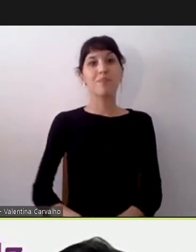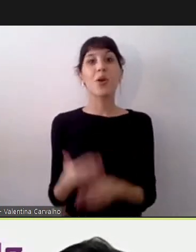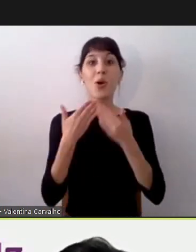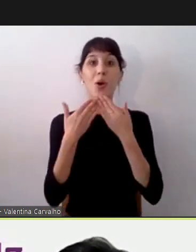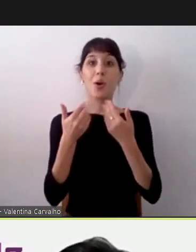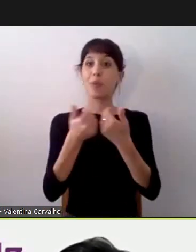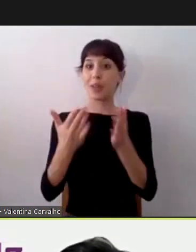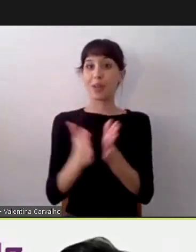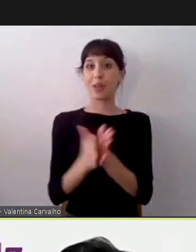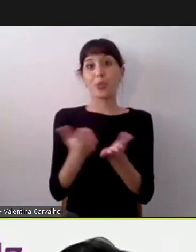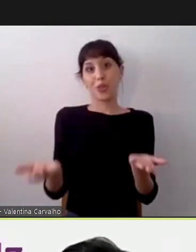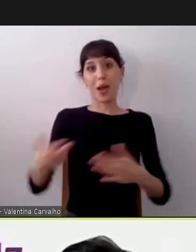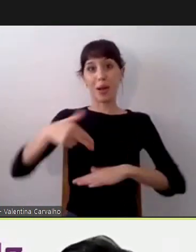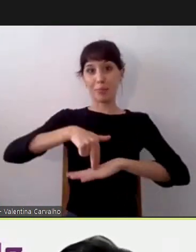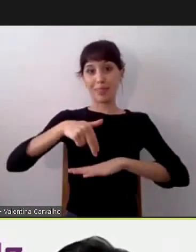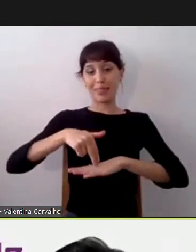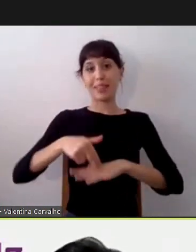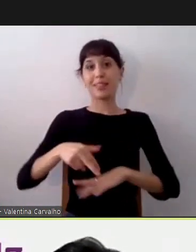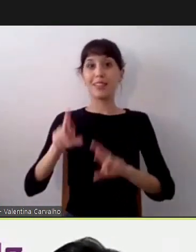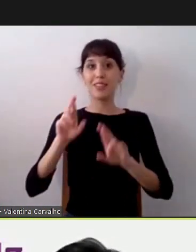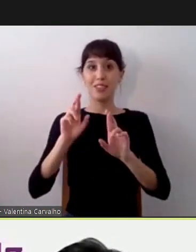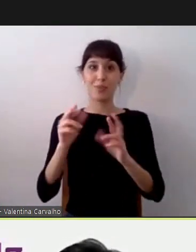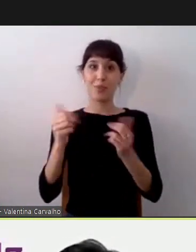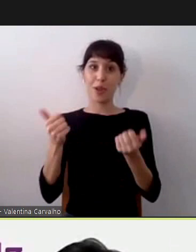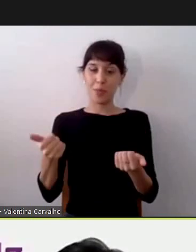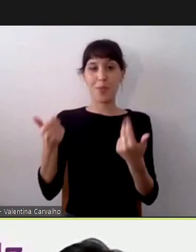estarem connosco, que seja uma boa sessão. Muito obrigada.